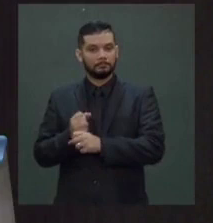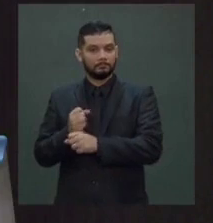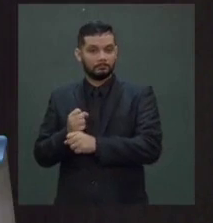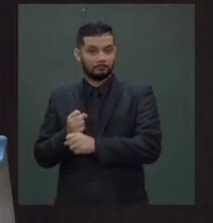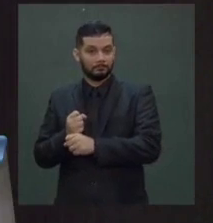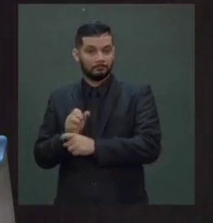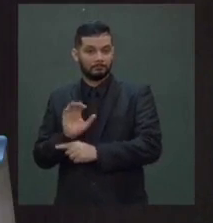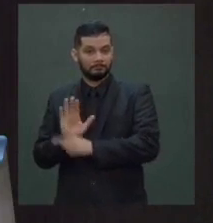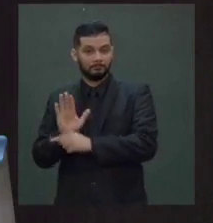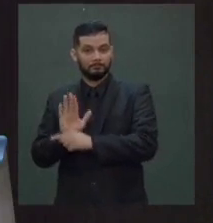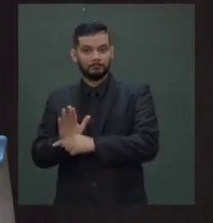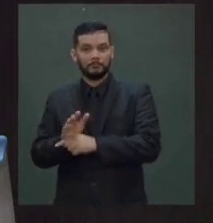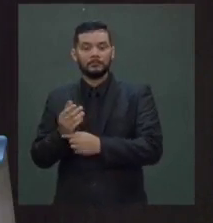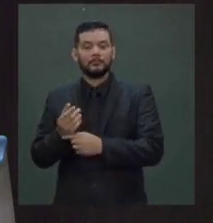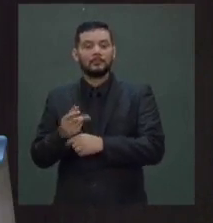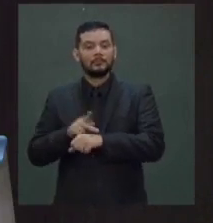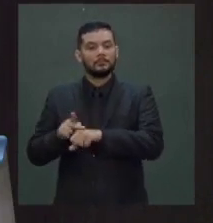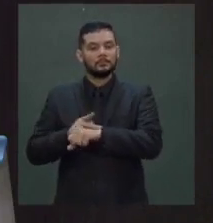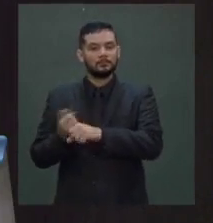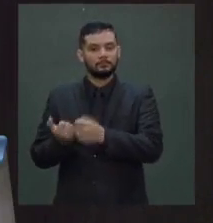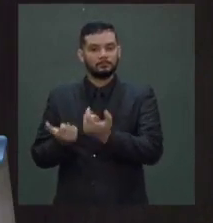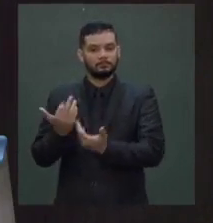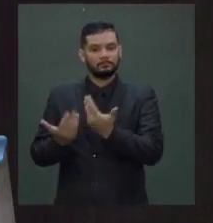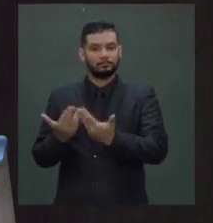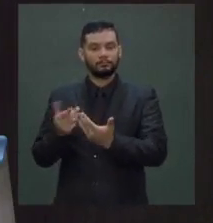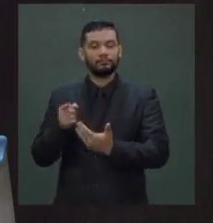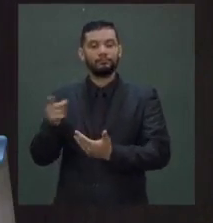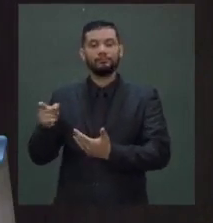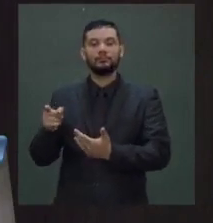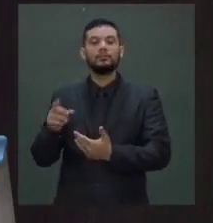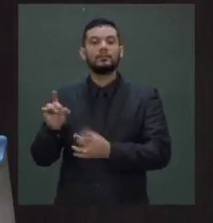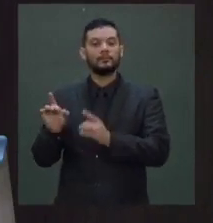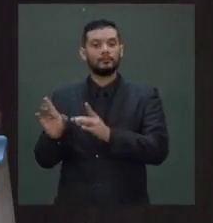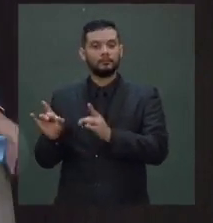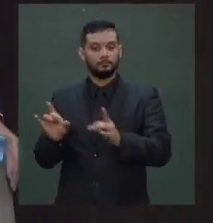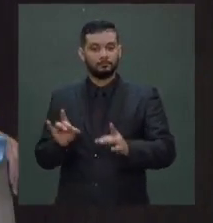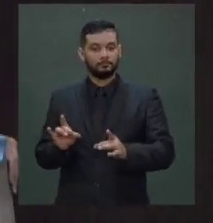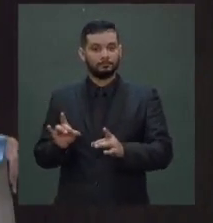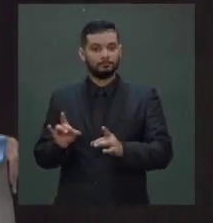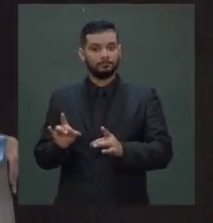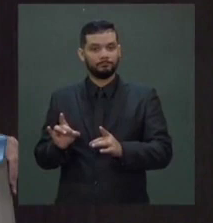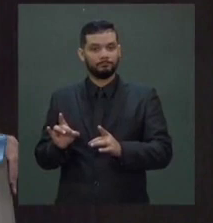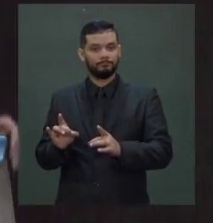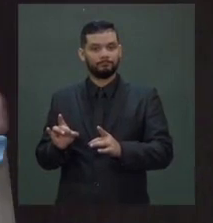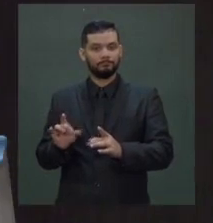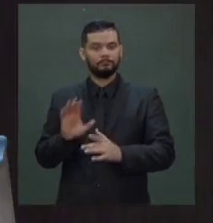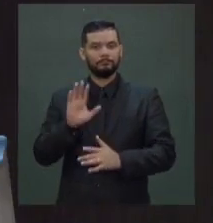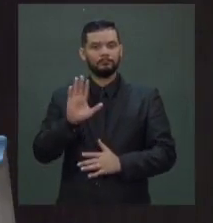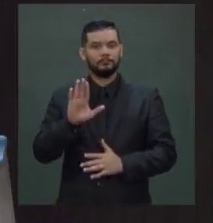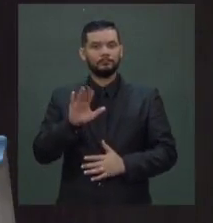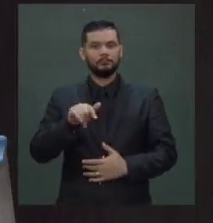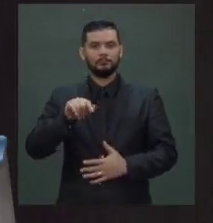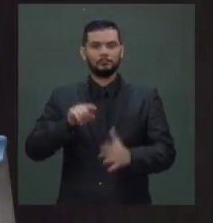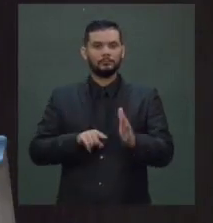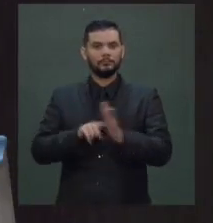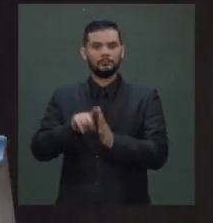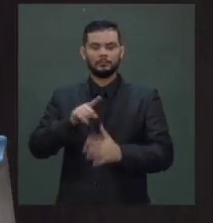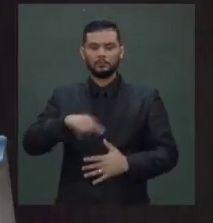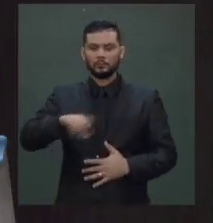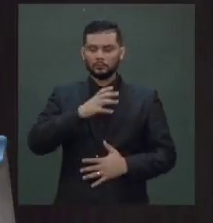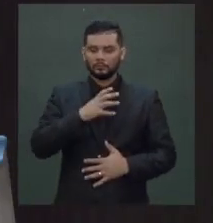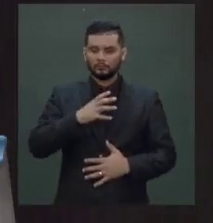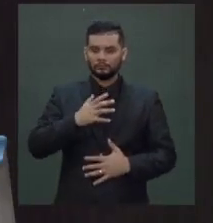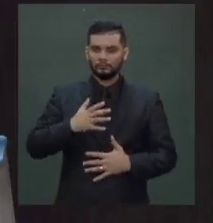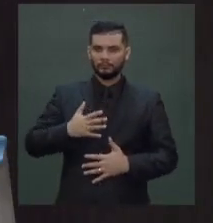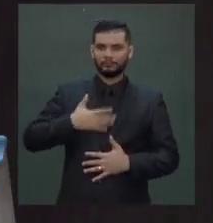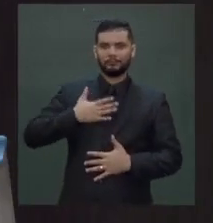no caso do carvão mineral, houve benefício tarifário. Qual não foi a nossa gigantesca surpresa